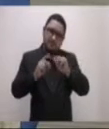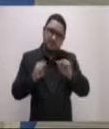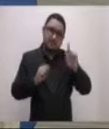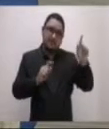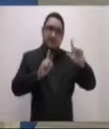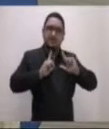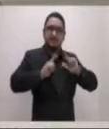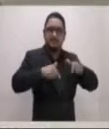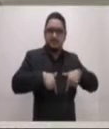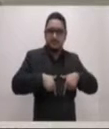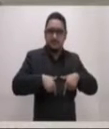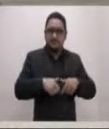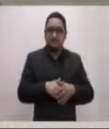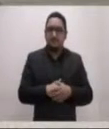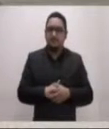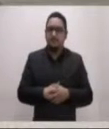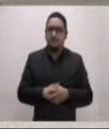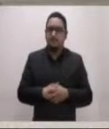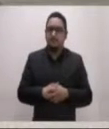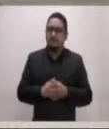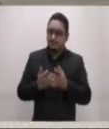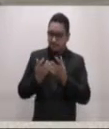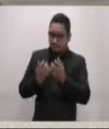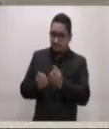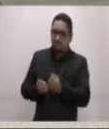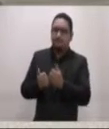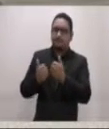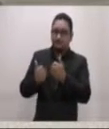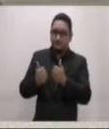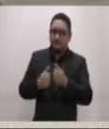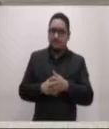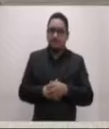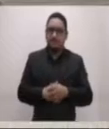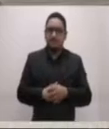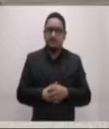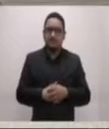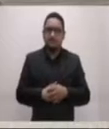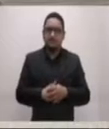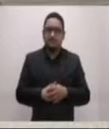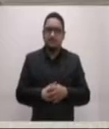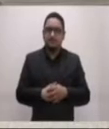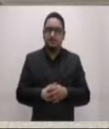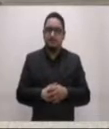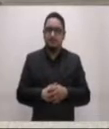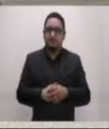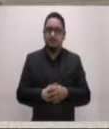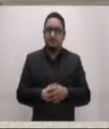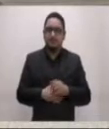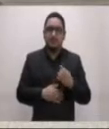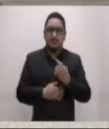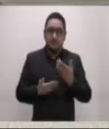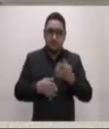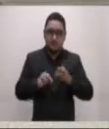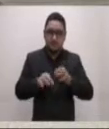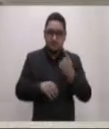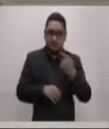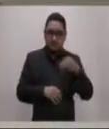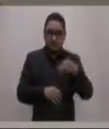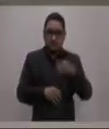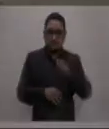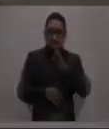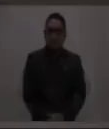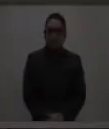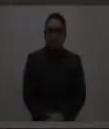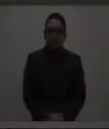Presidente. Ok, deferido pela mesa, acatado. Vamos a um minuto de silêncio.